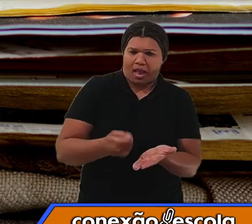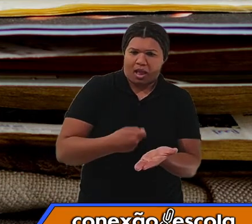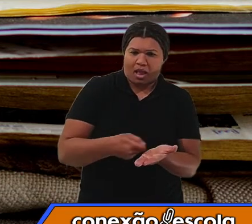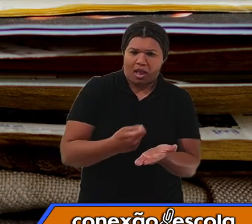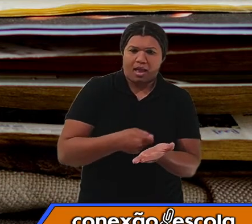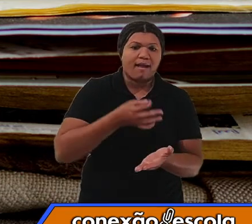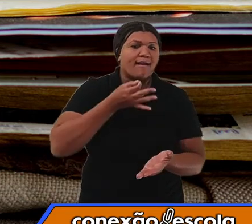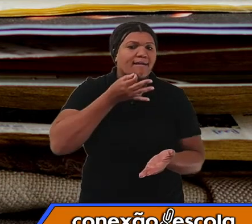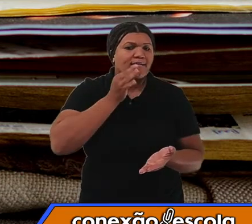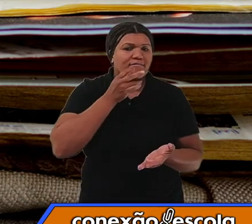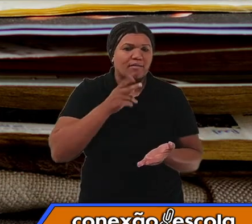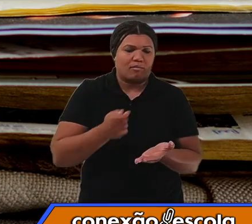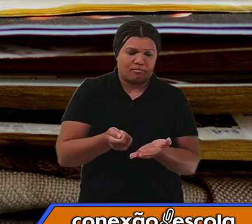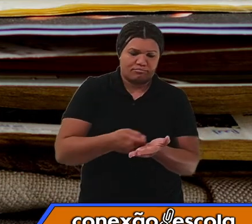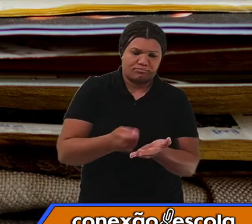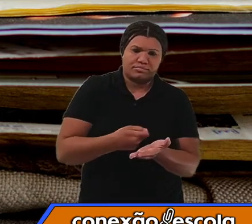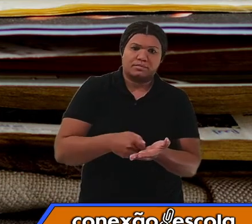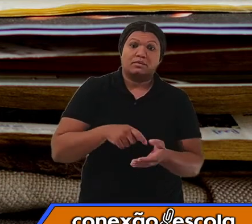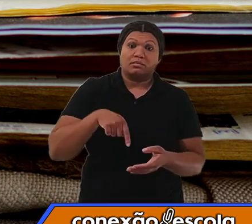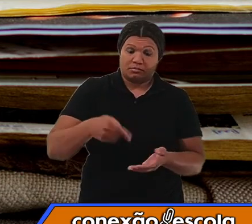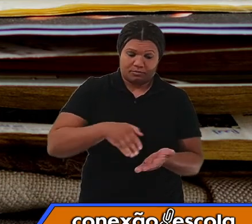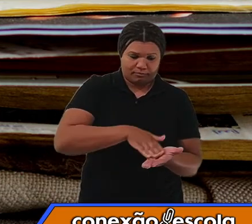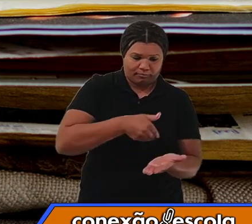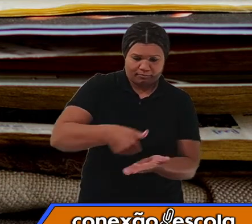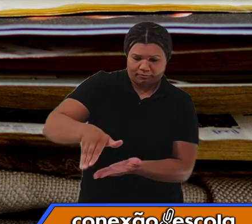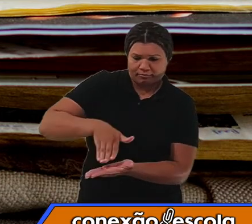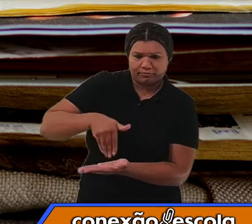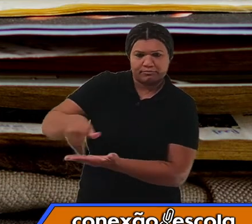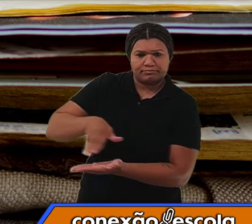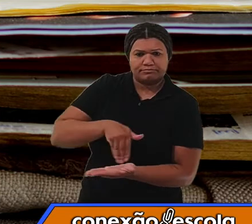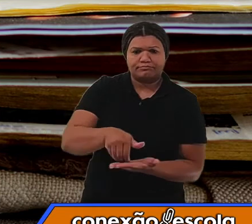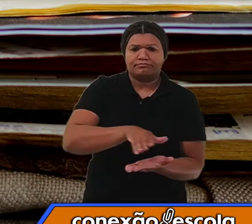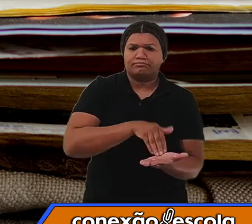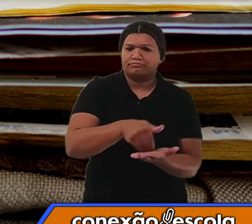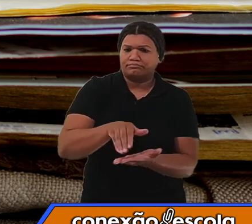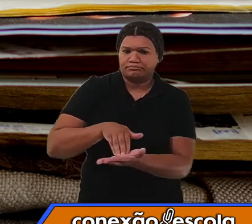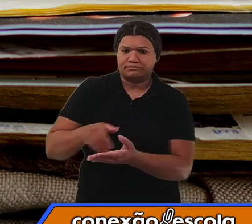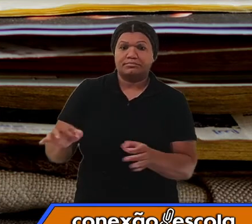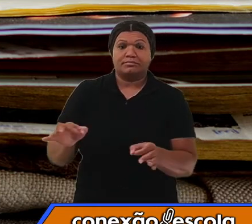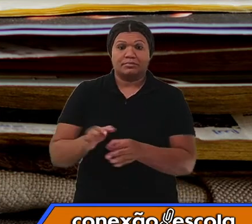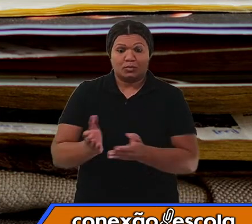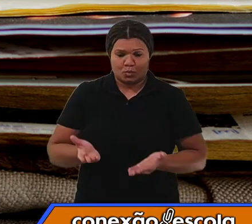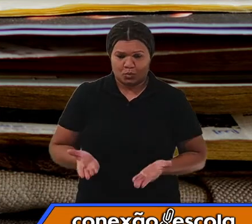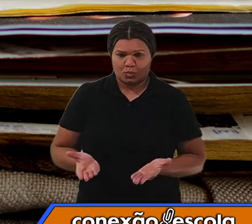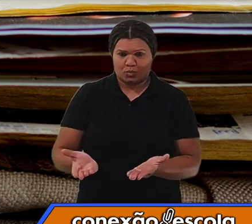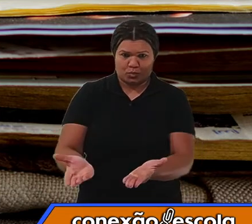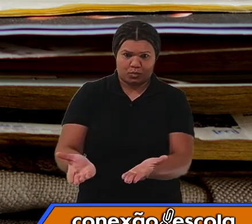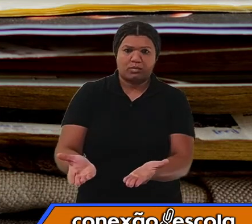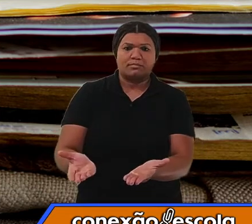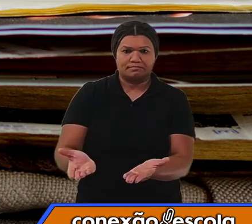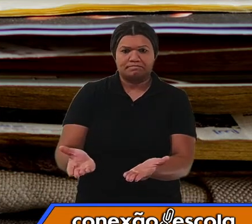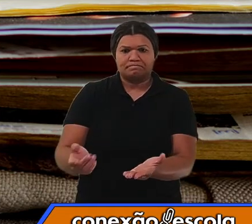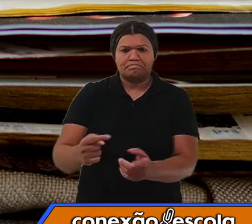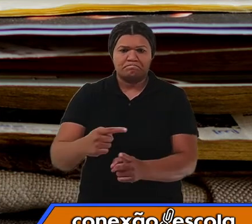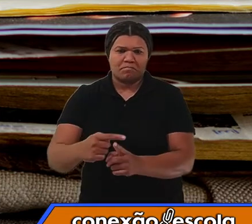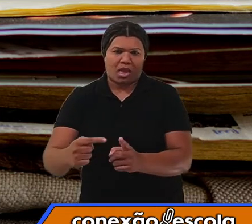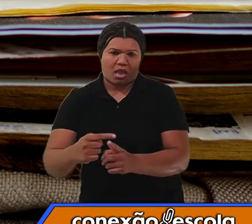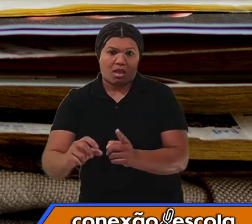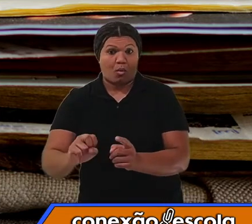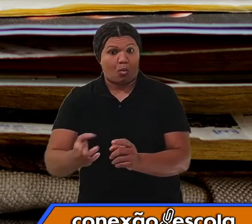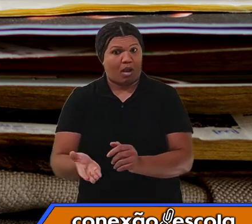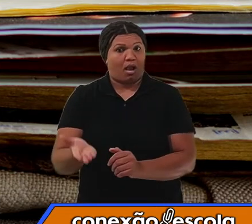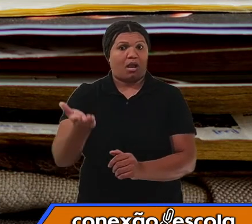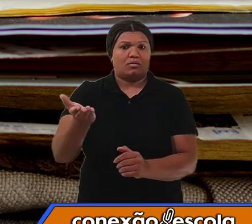café e pincele sobre os empadões já montados. Leve ao forno médio ou alto